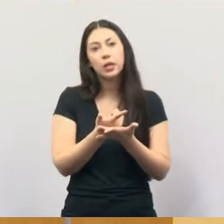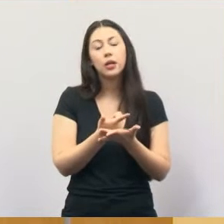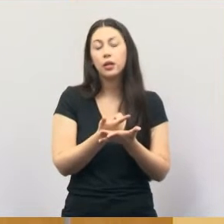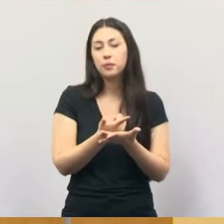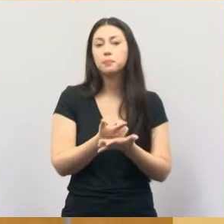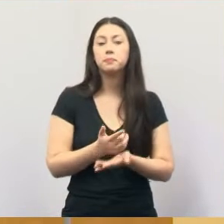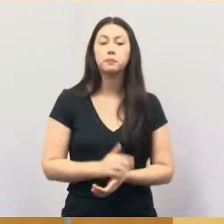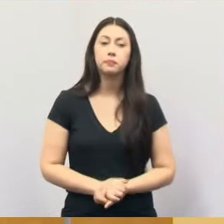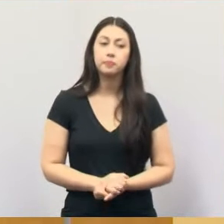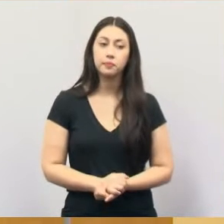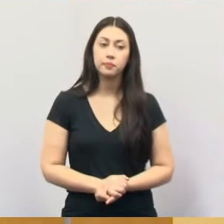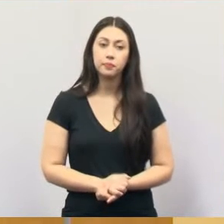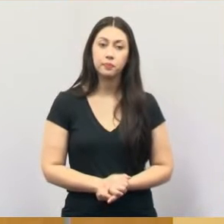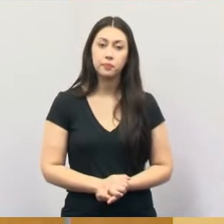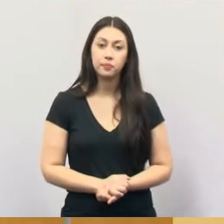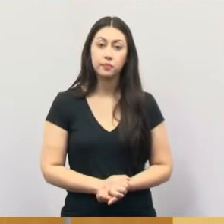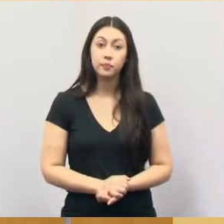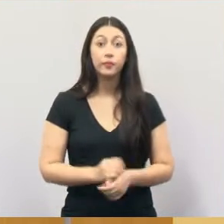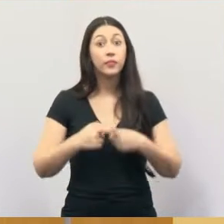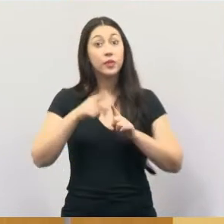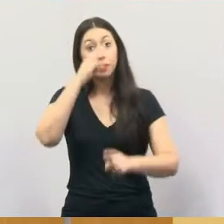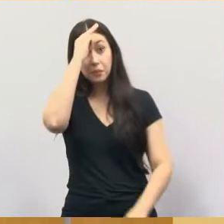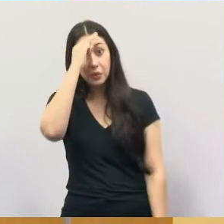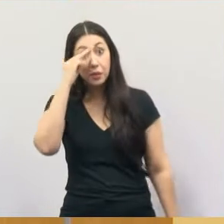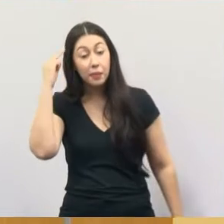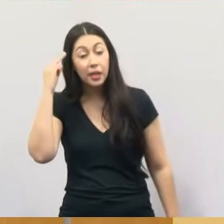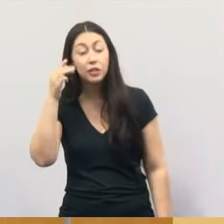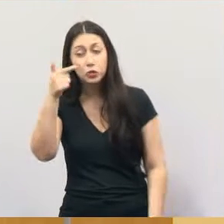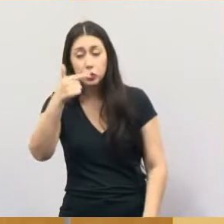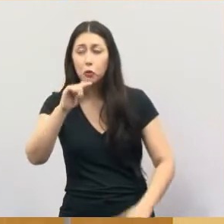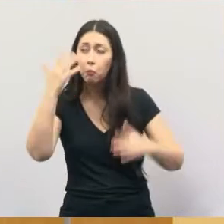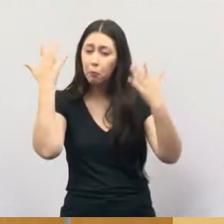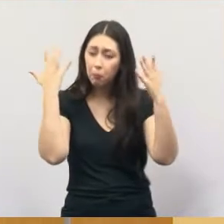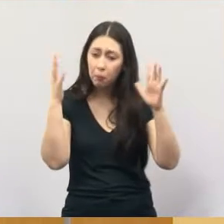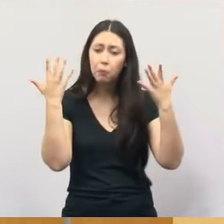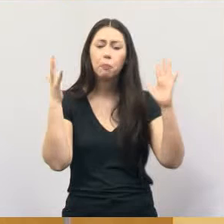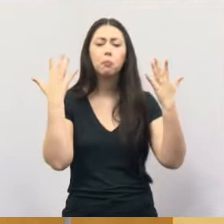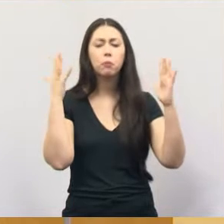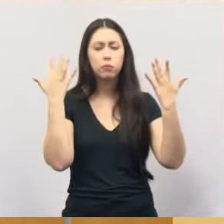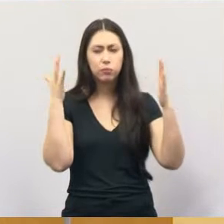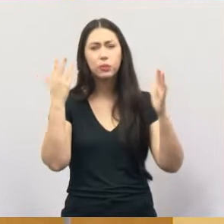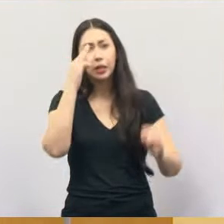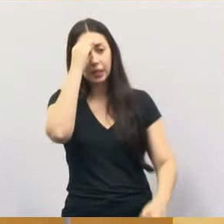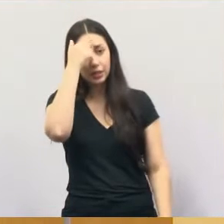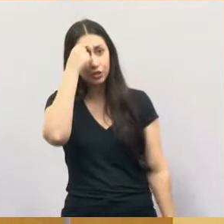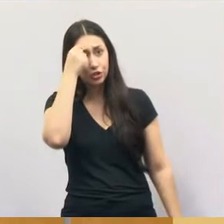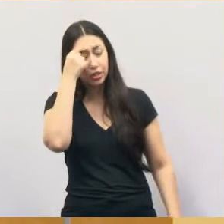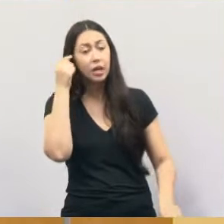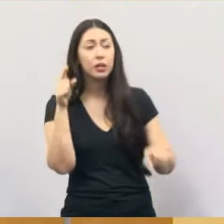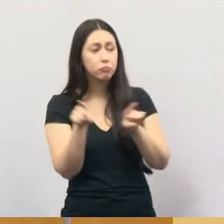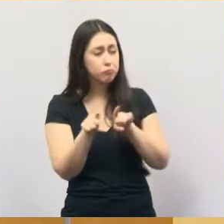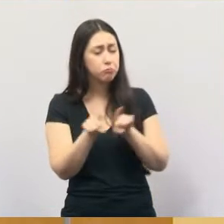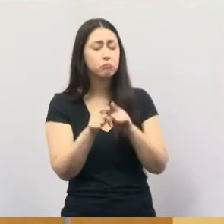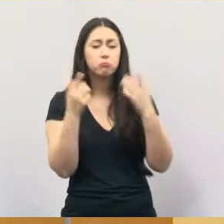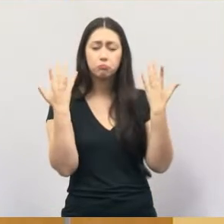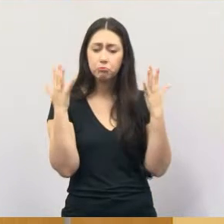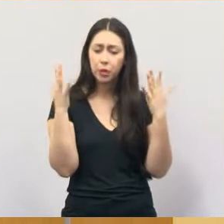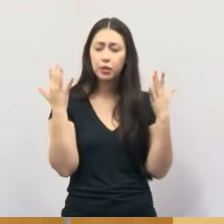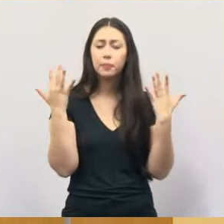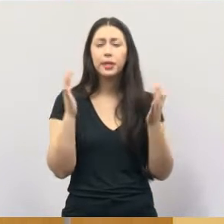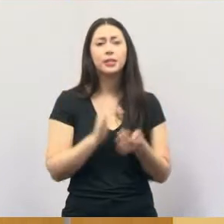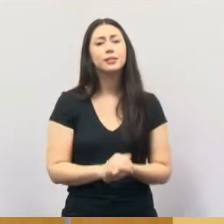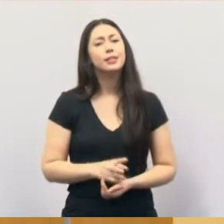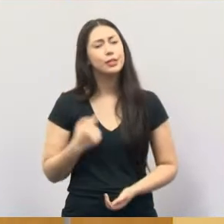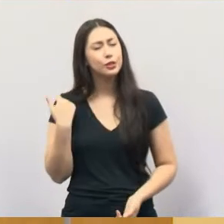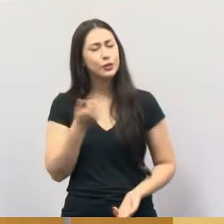as periferias. Mas Maria Amélia, mais uma vez, parabéns pelo projeto, Edgar Sazaki, e